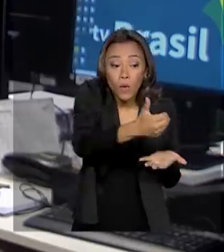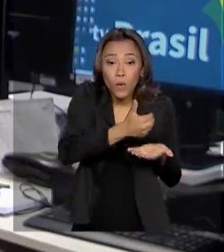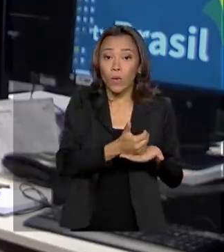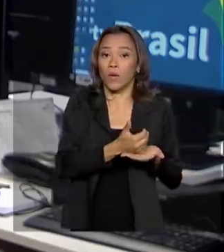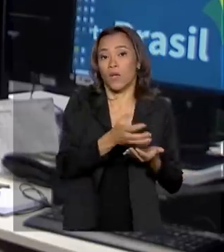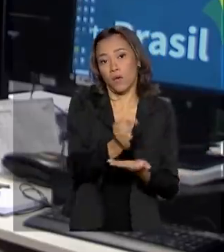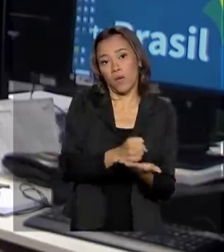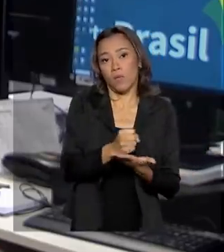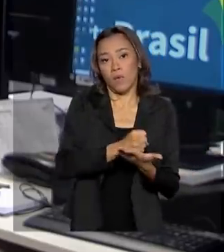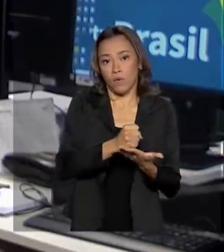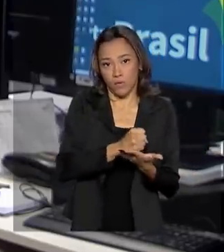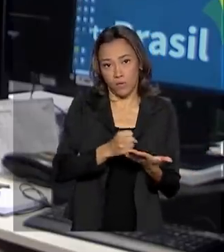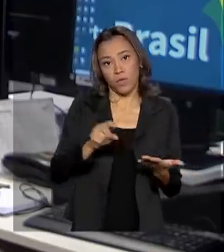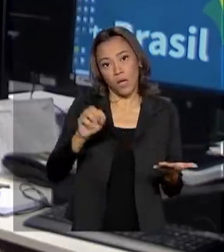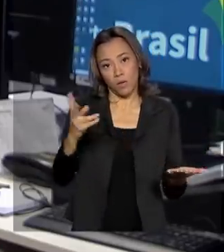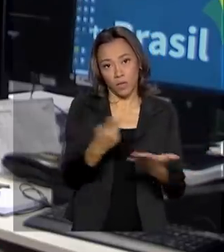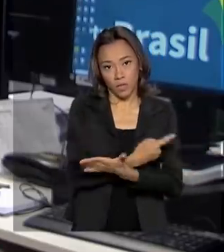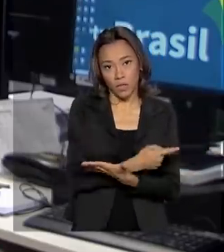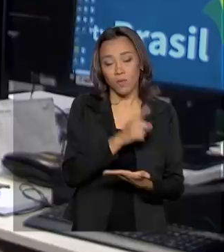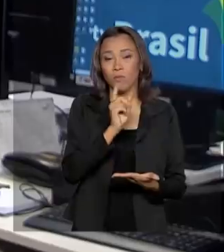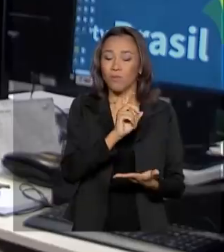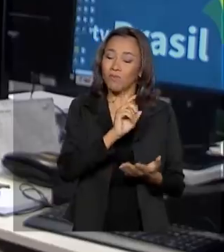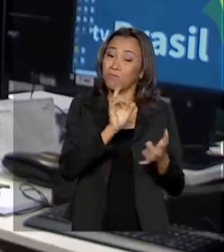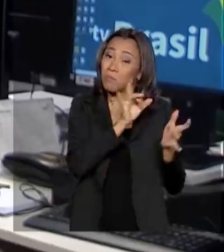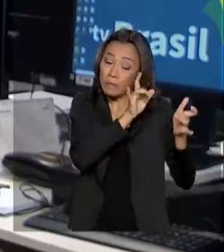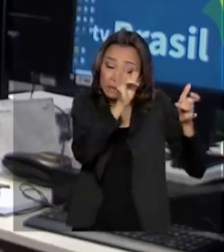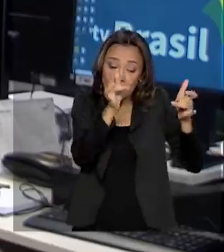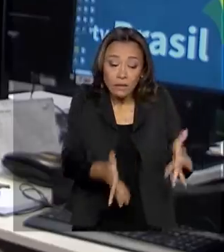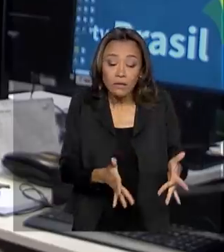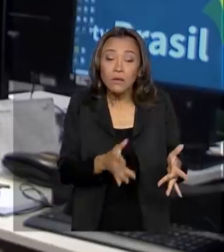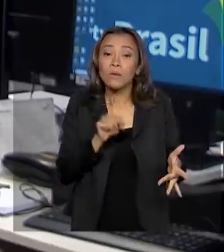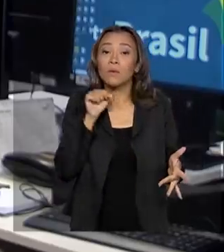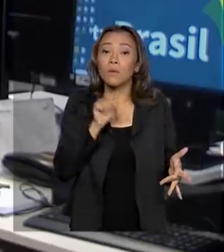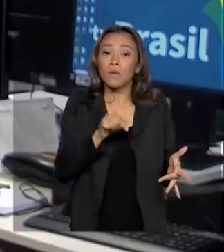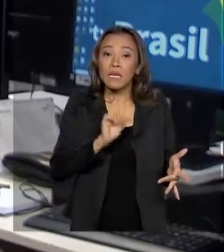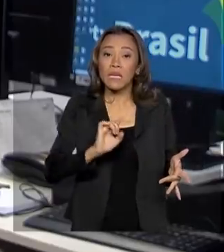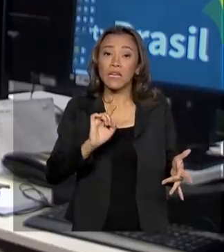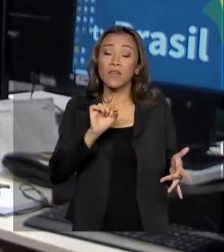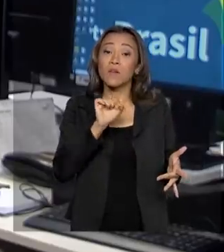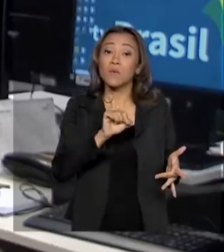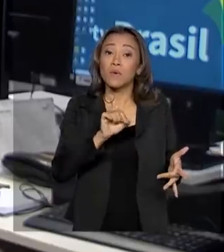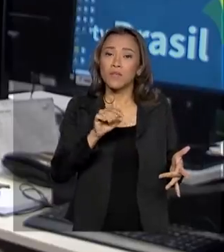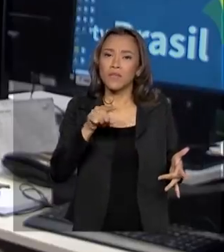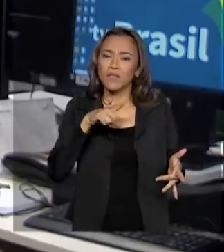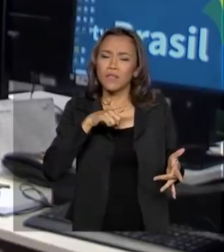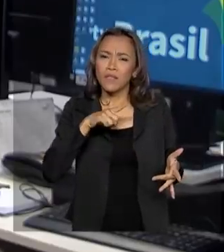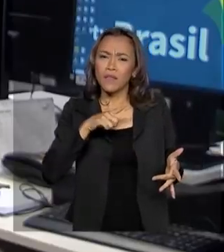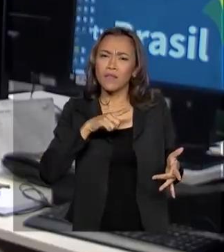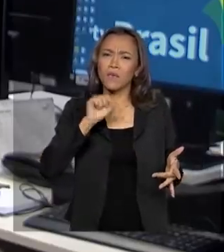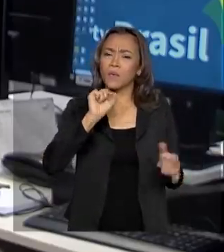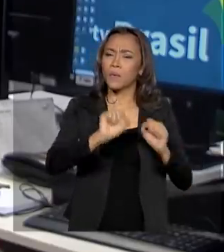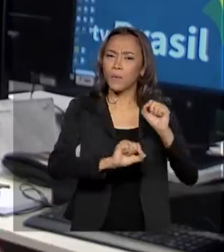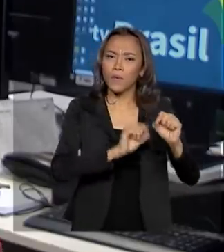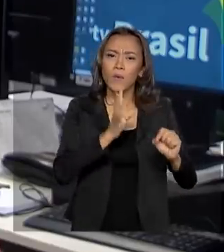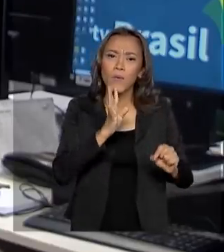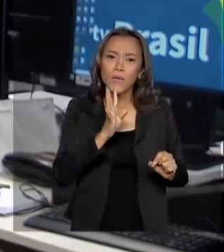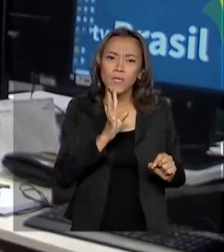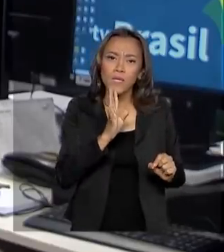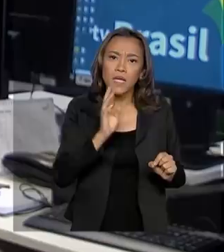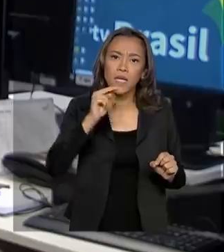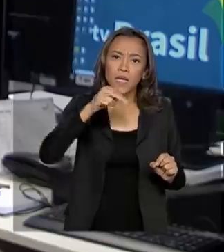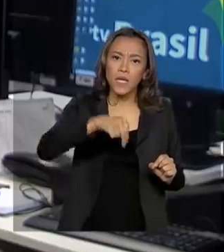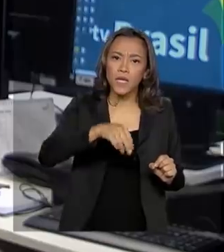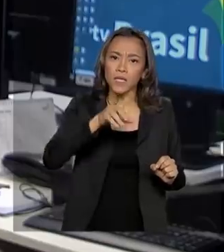mesmo motivo uma possível contaminação por uma impureza de nitrosaminas conhecida como n